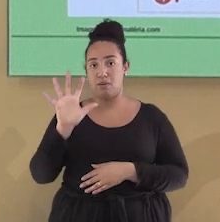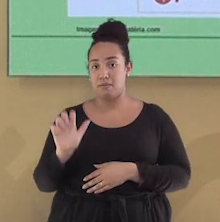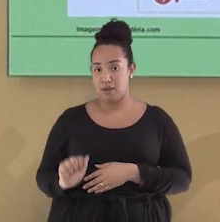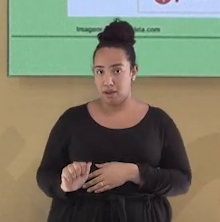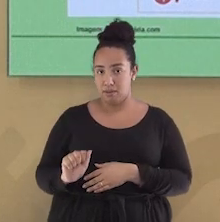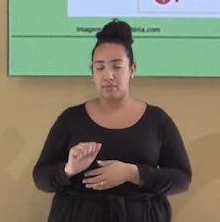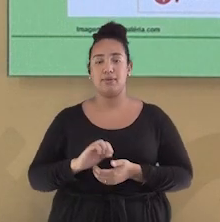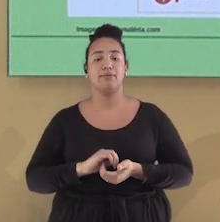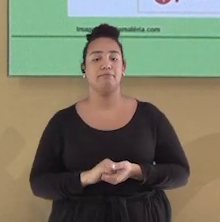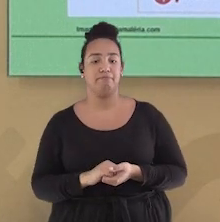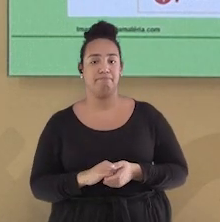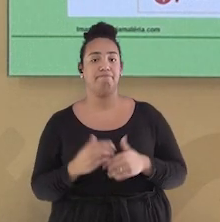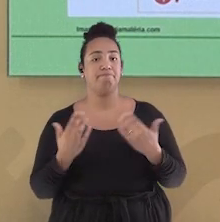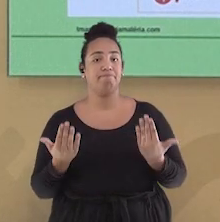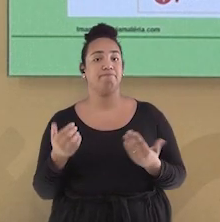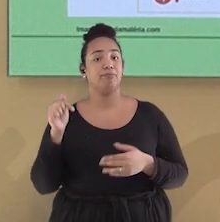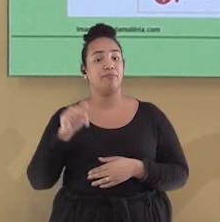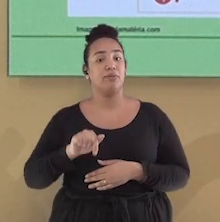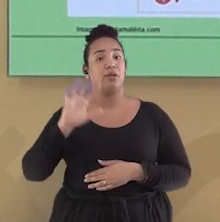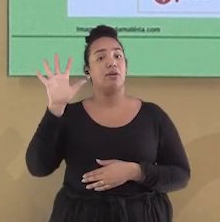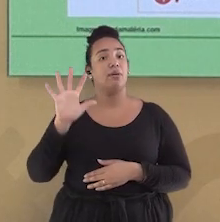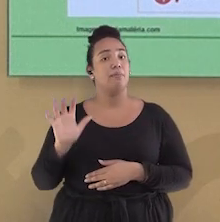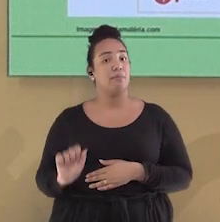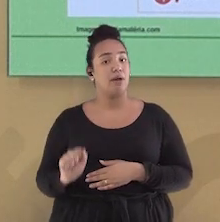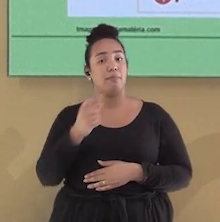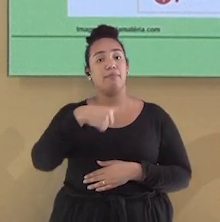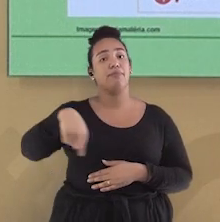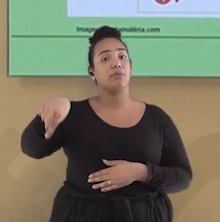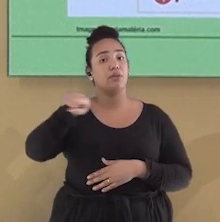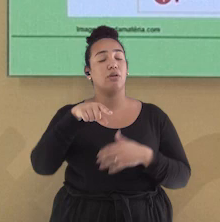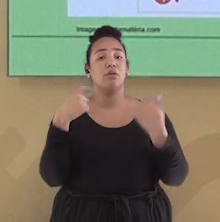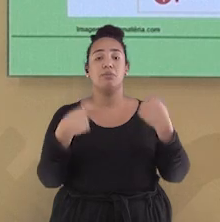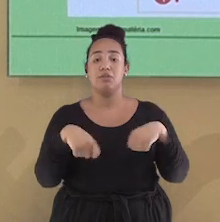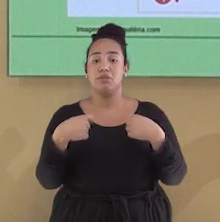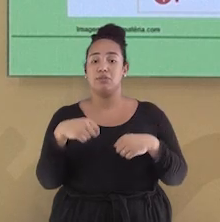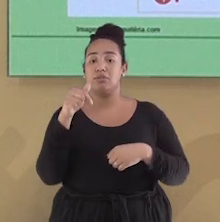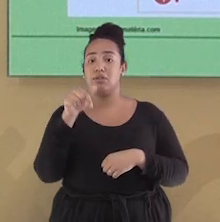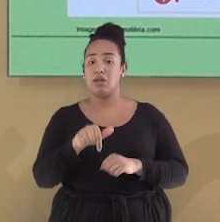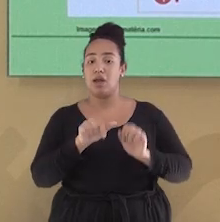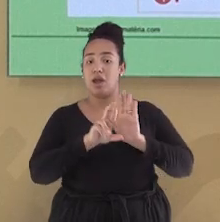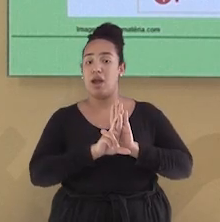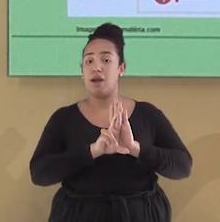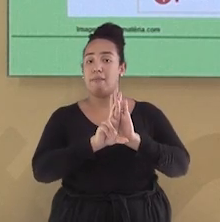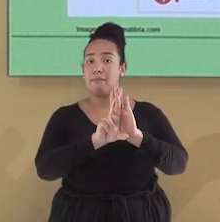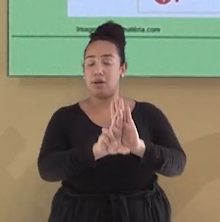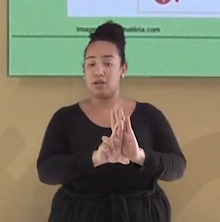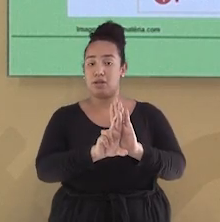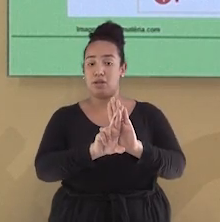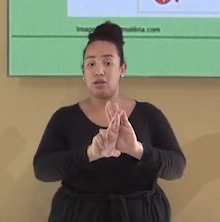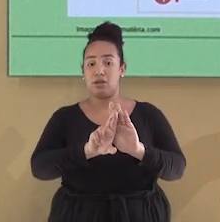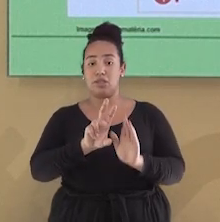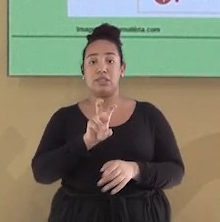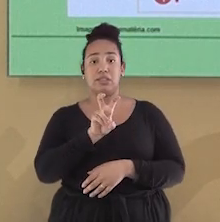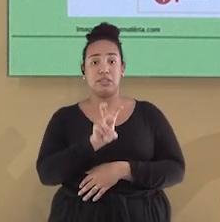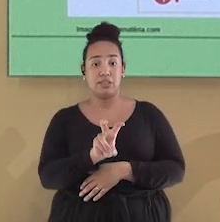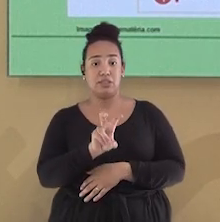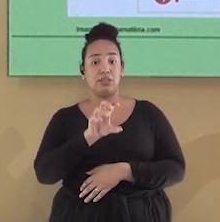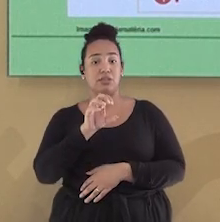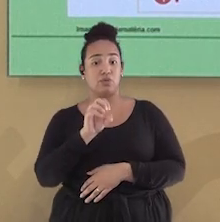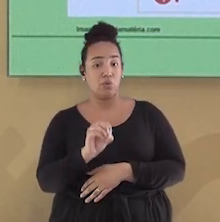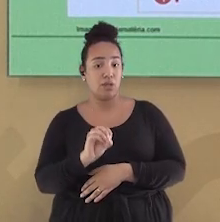mapa. Então, podemos dizer que para esse tamanho de mapa, precisaríamos aumentar essa